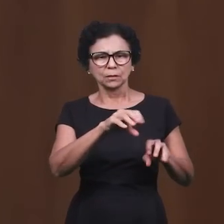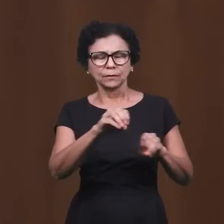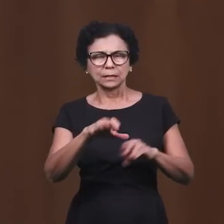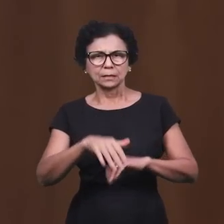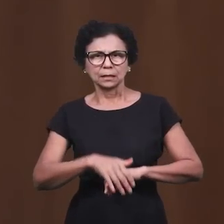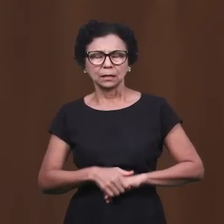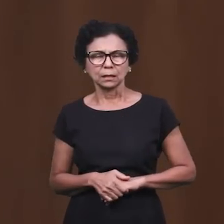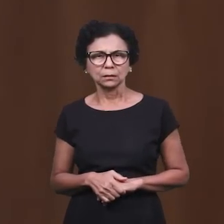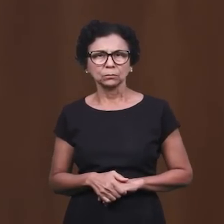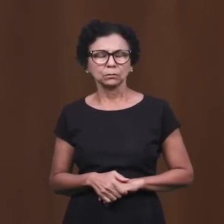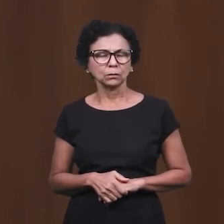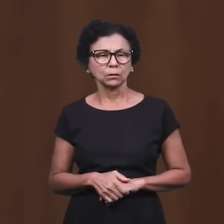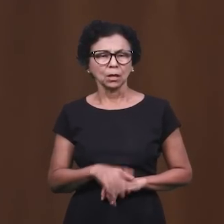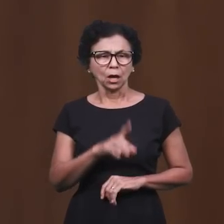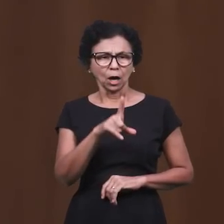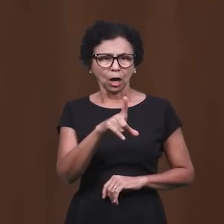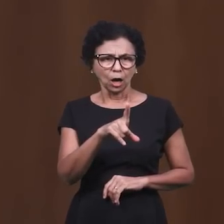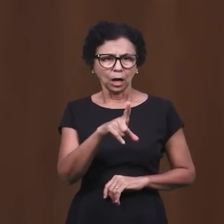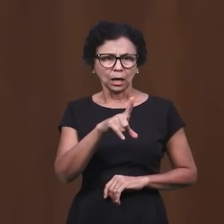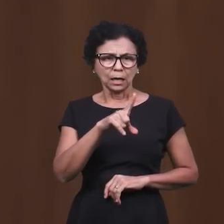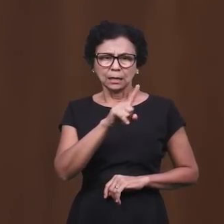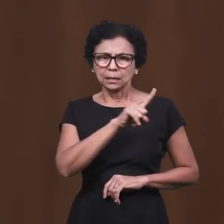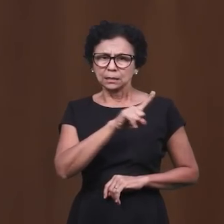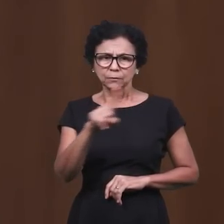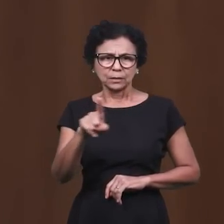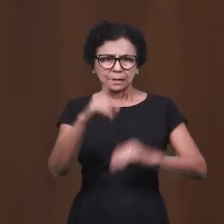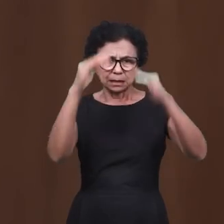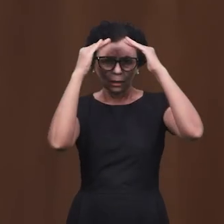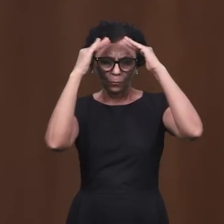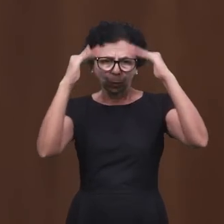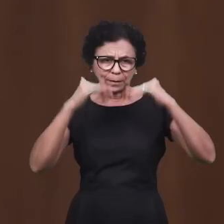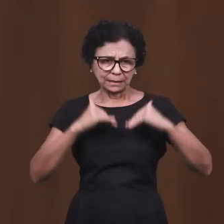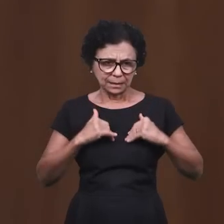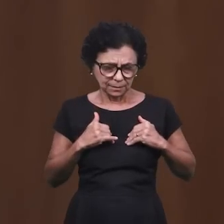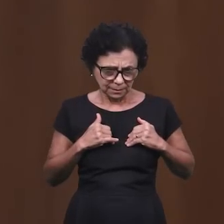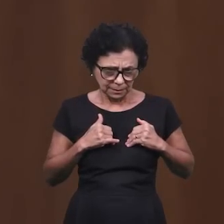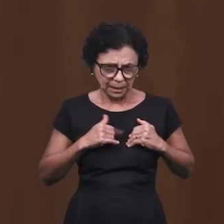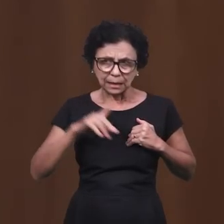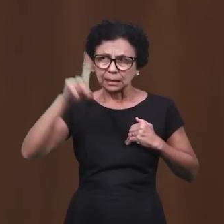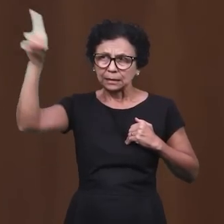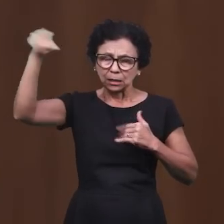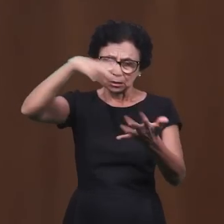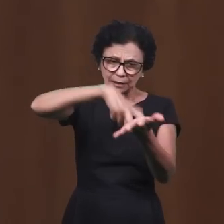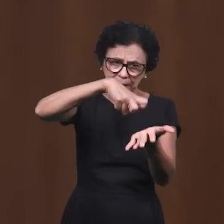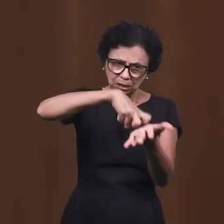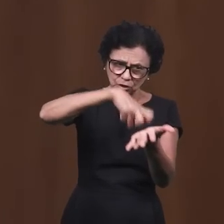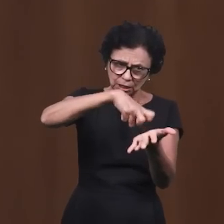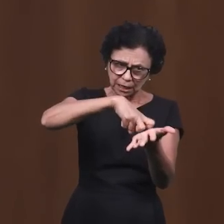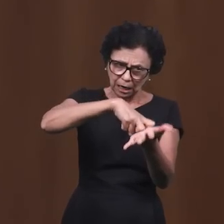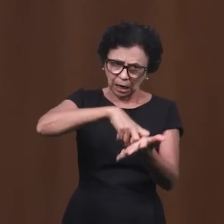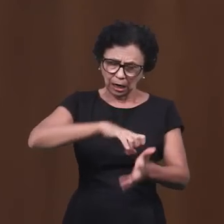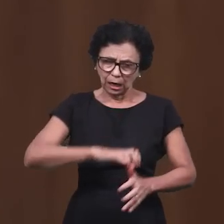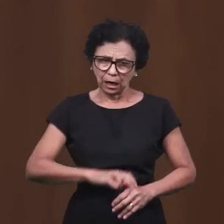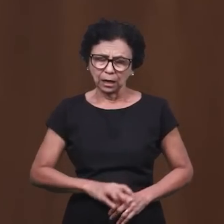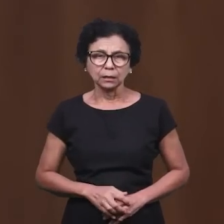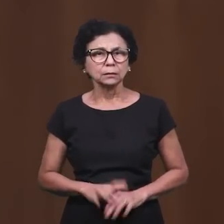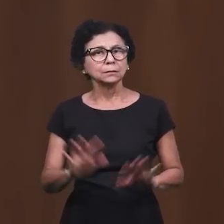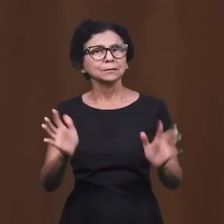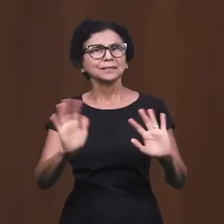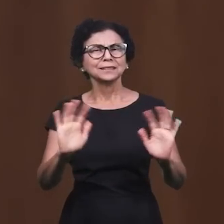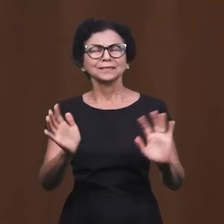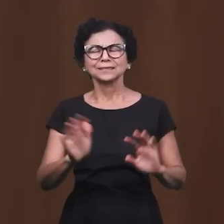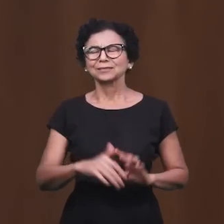Deus vai te castigar, ou Deus vai te punir, ou a mão de Deus vai pesar sobre você. Então as pessoas acham que isso vai ajudar as crianças